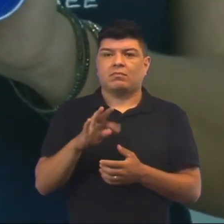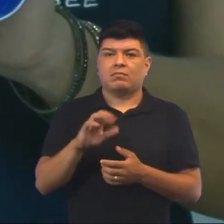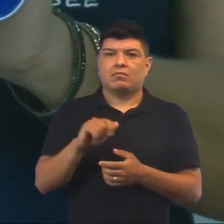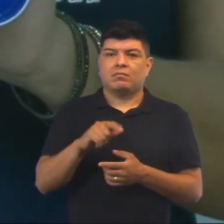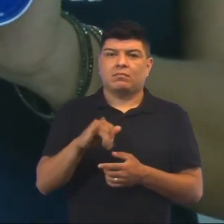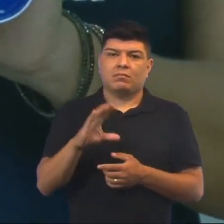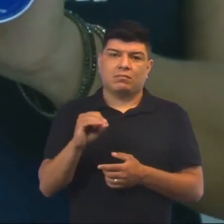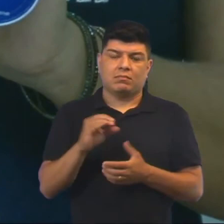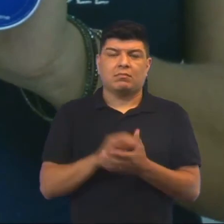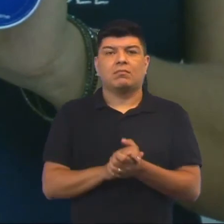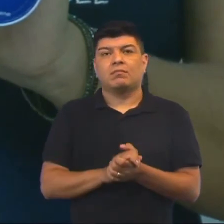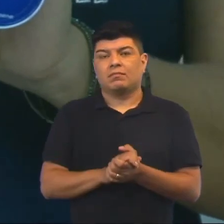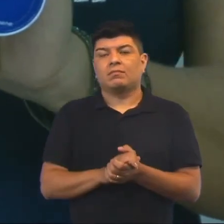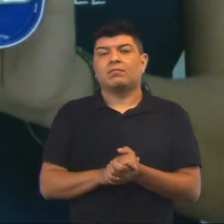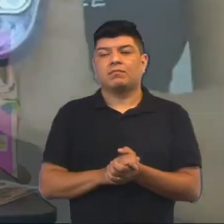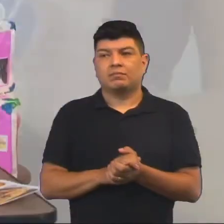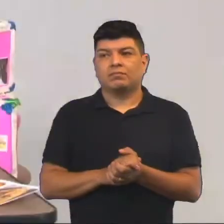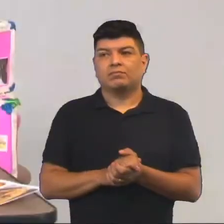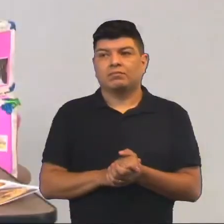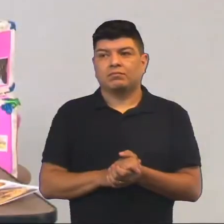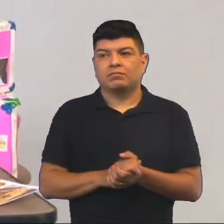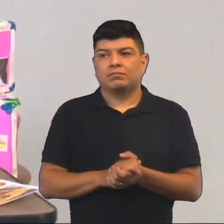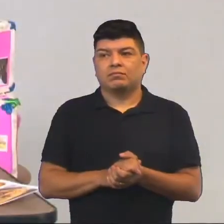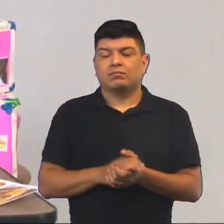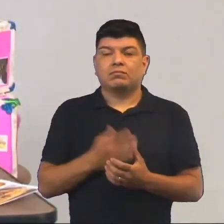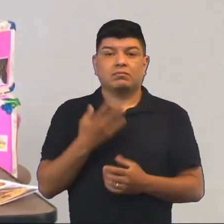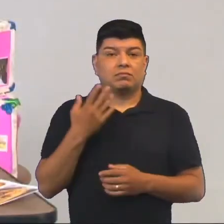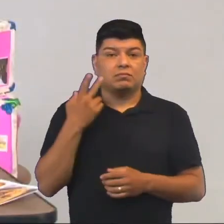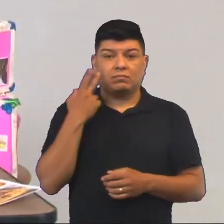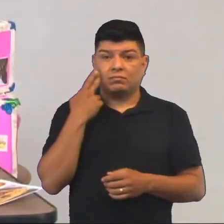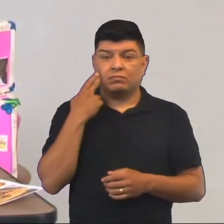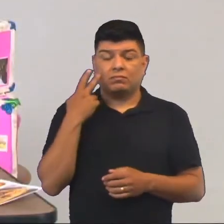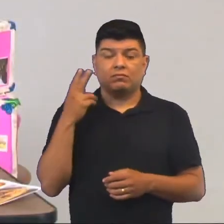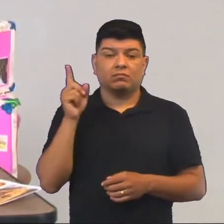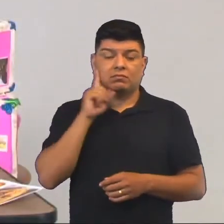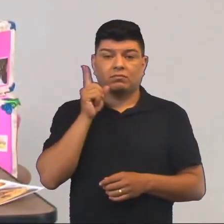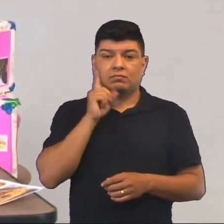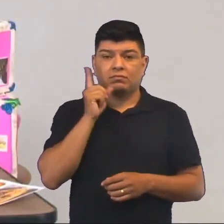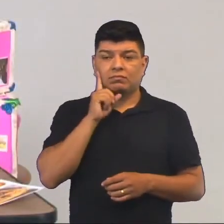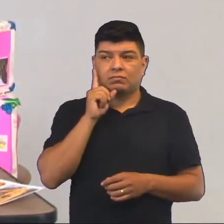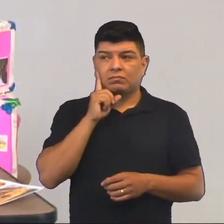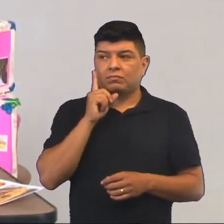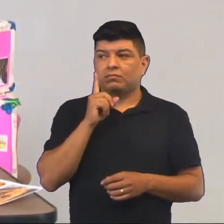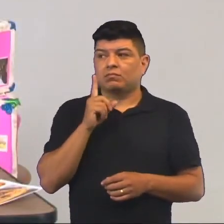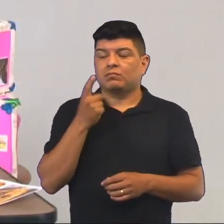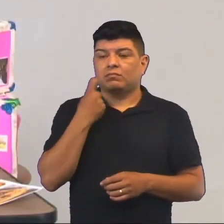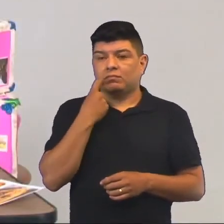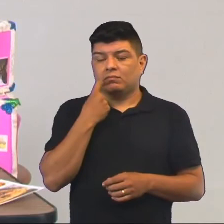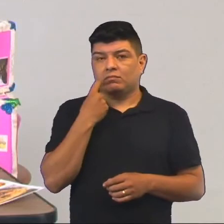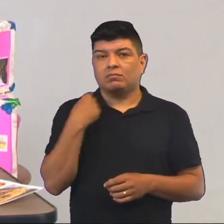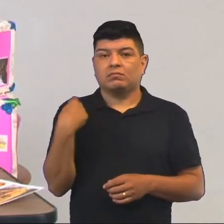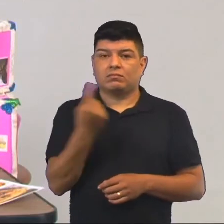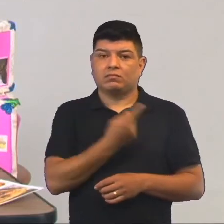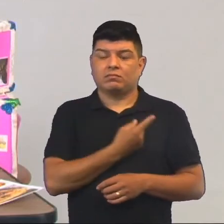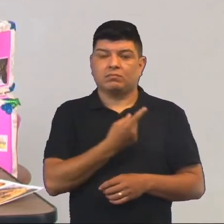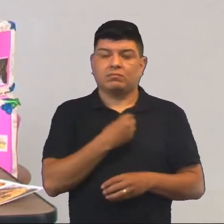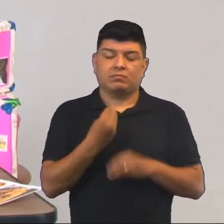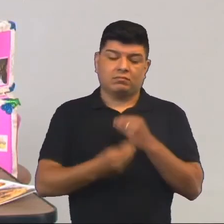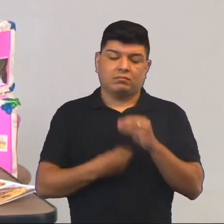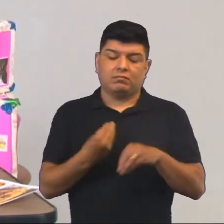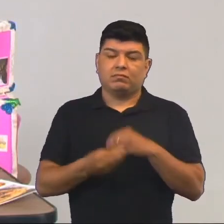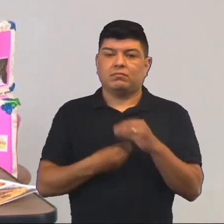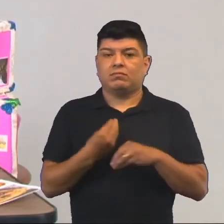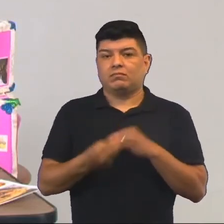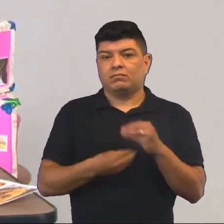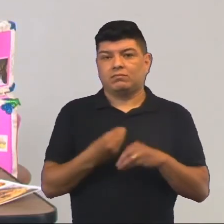Potássio, enfim. Muito comum também no nosso dia a dia, essa mesma sardinha que nós, ao misturarmos,